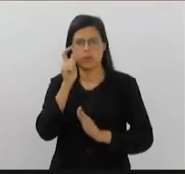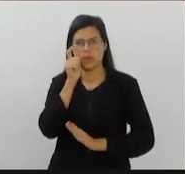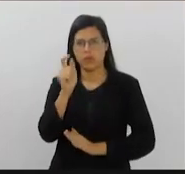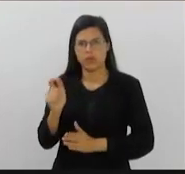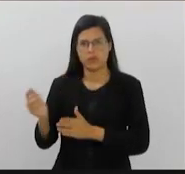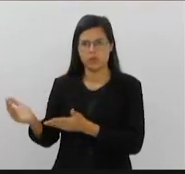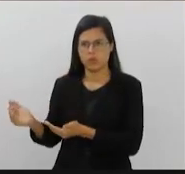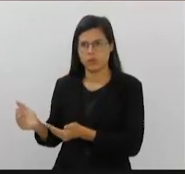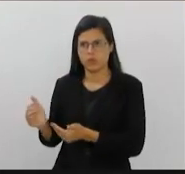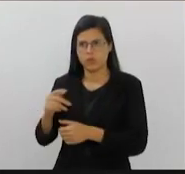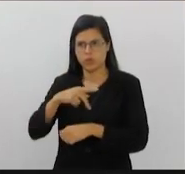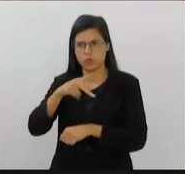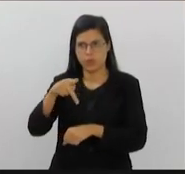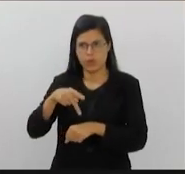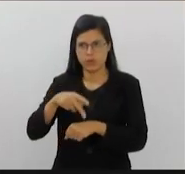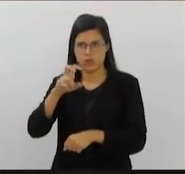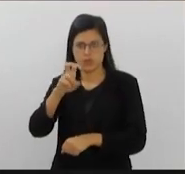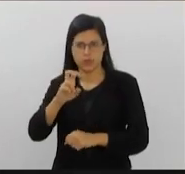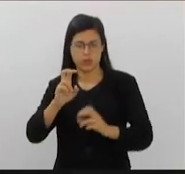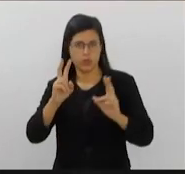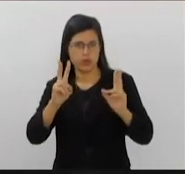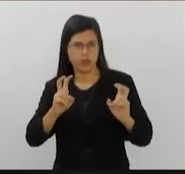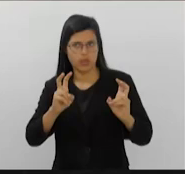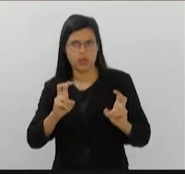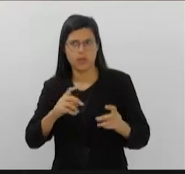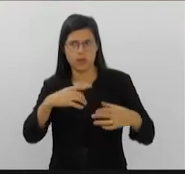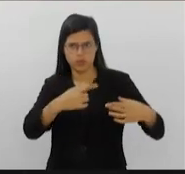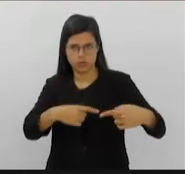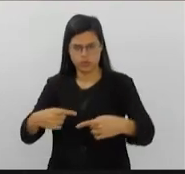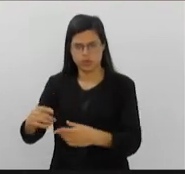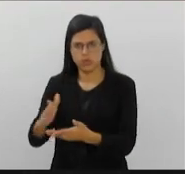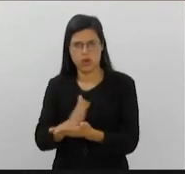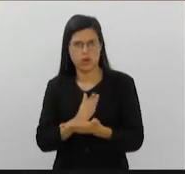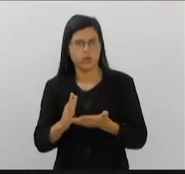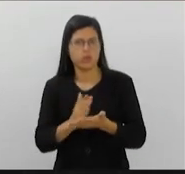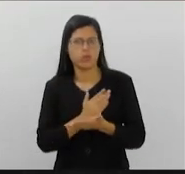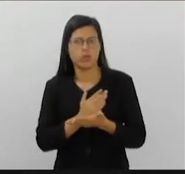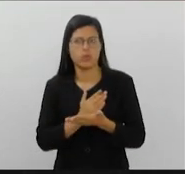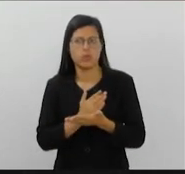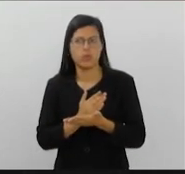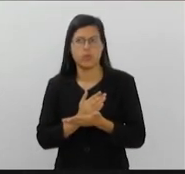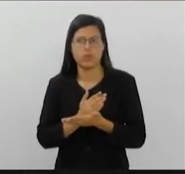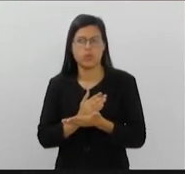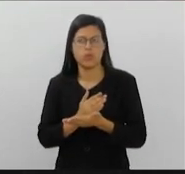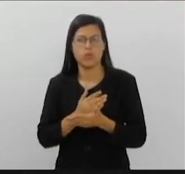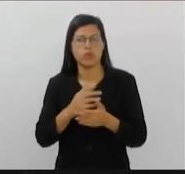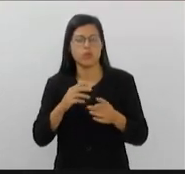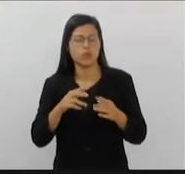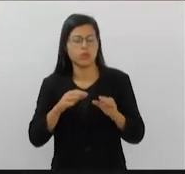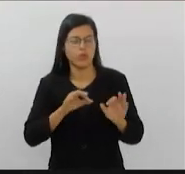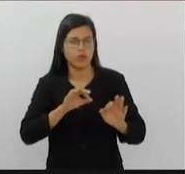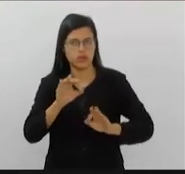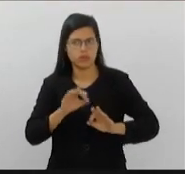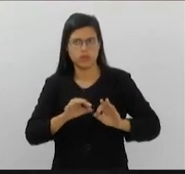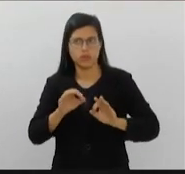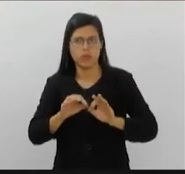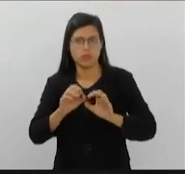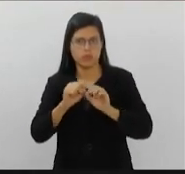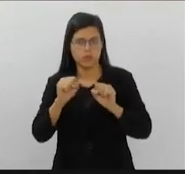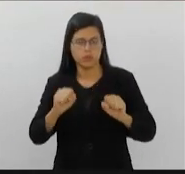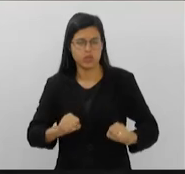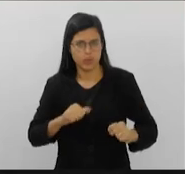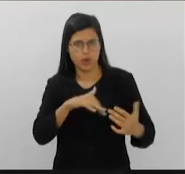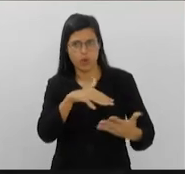juventude de seus países em 5 temas. A gente discutiu alguns desses temas aqui, então, reforma do sistema de governança global, mudanças